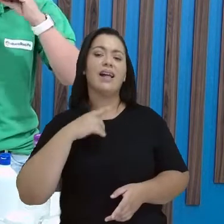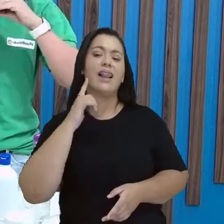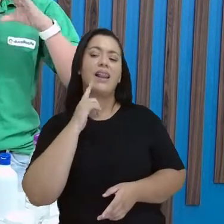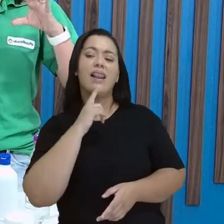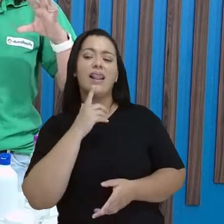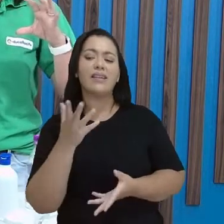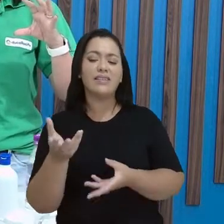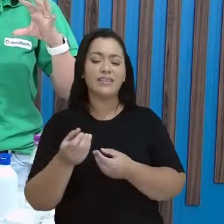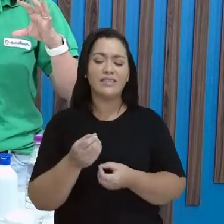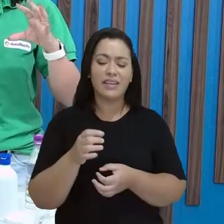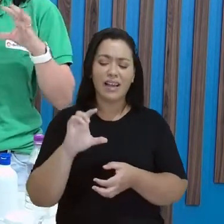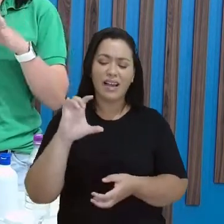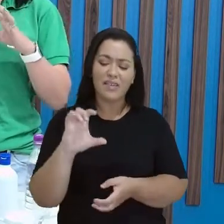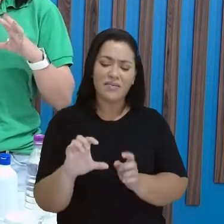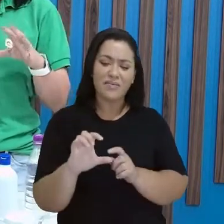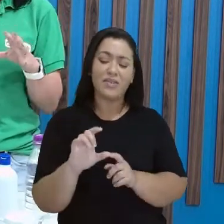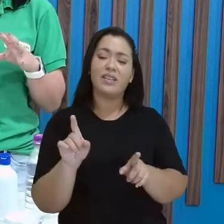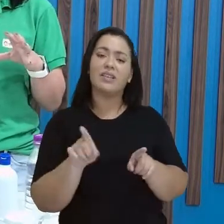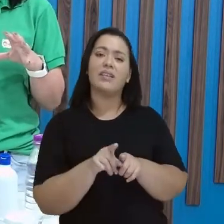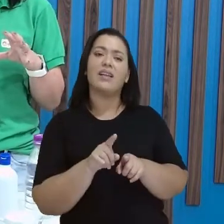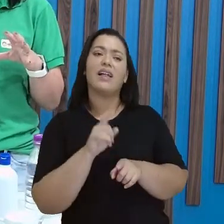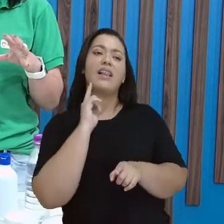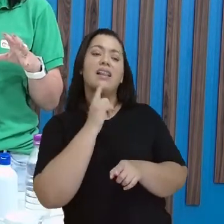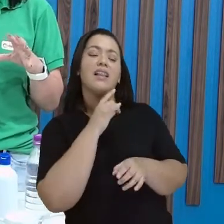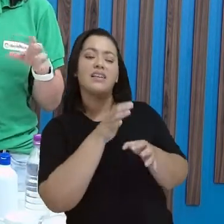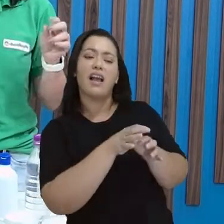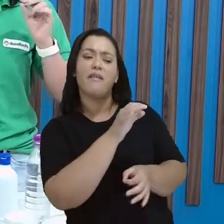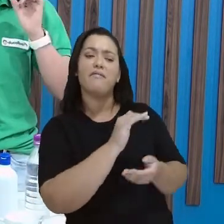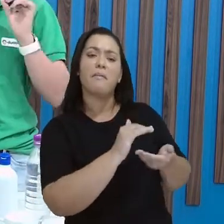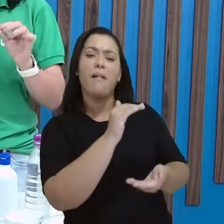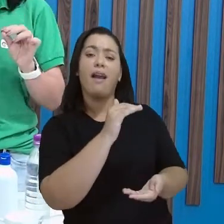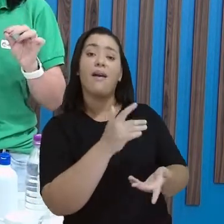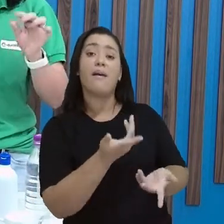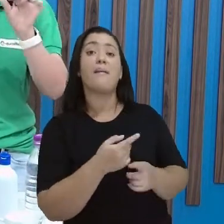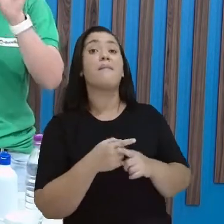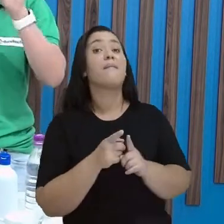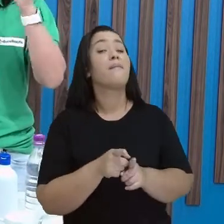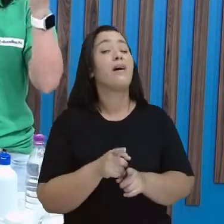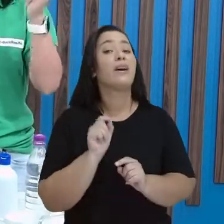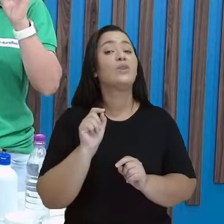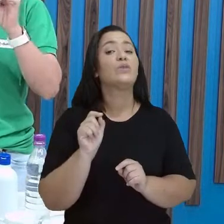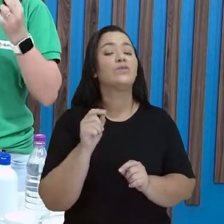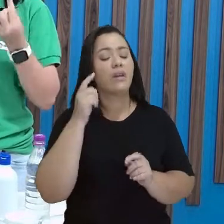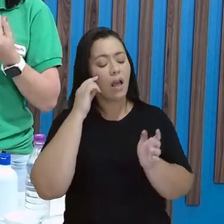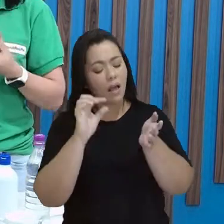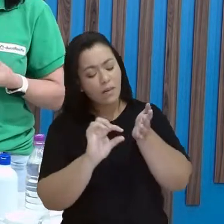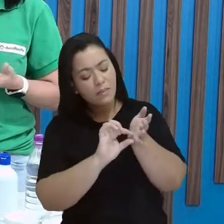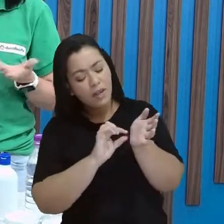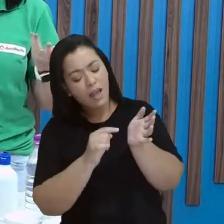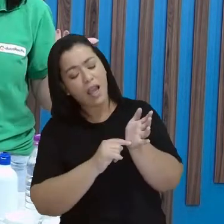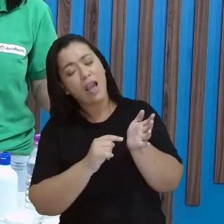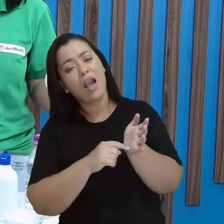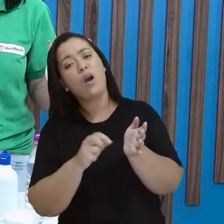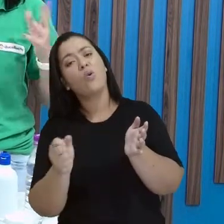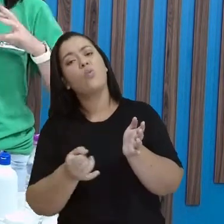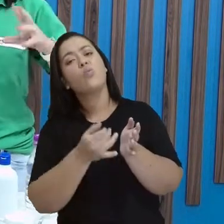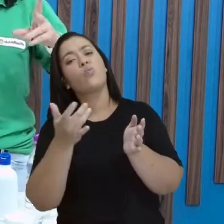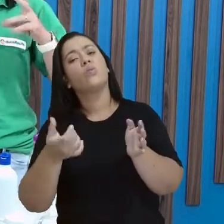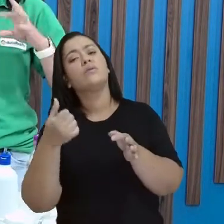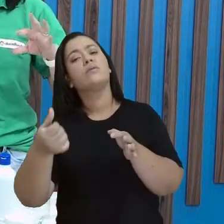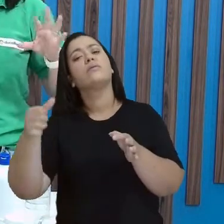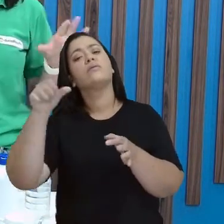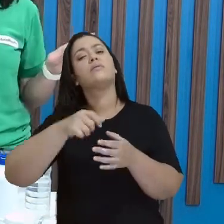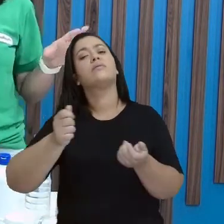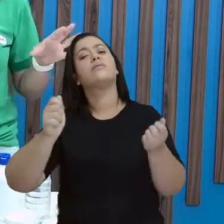menor e a outra criança receber o lanche com uma garrafinha maior. Mas esqueceram de olhar ali no rótulo a quantidade de ml e